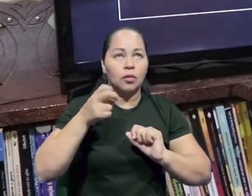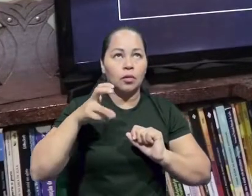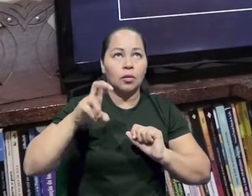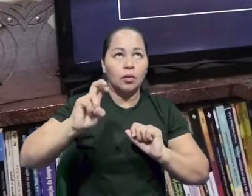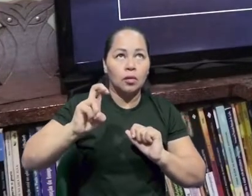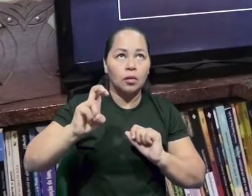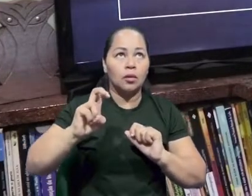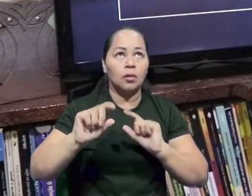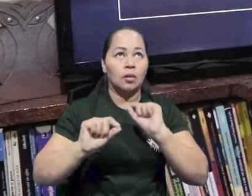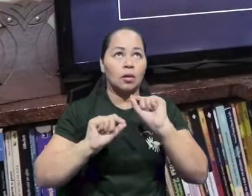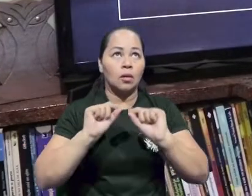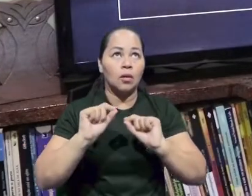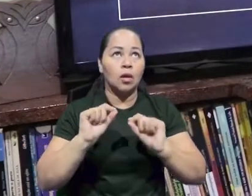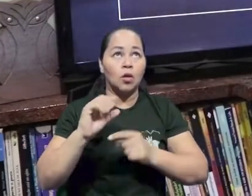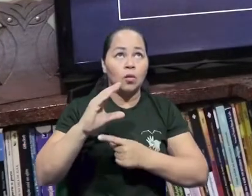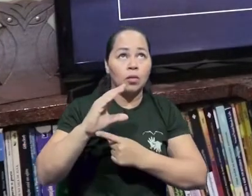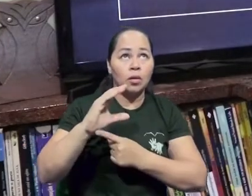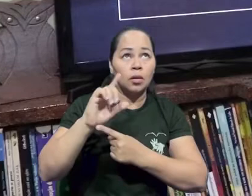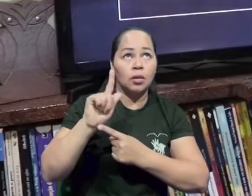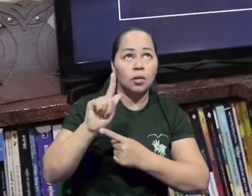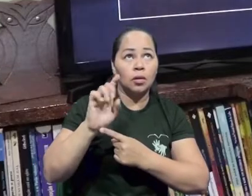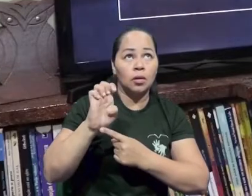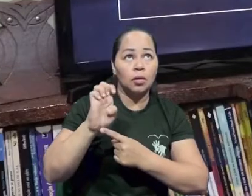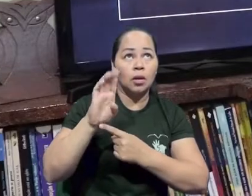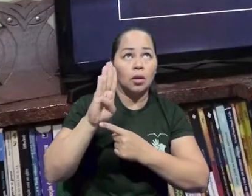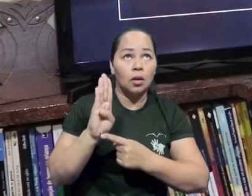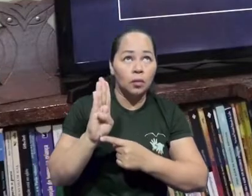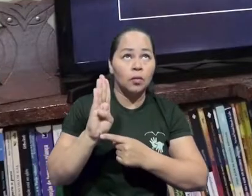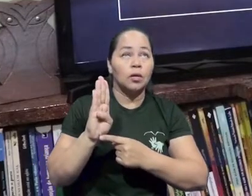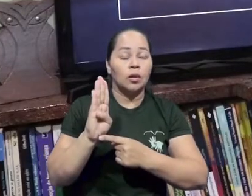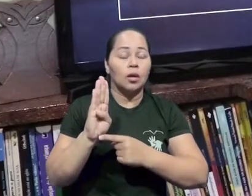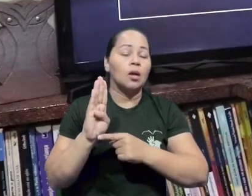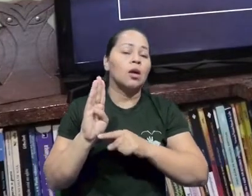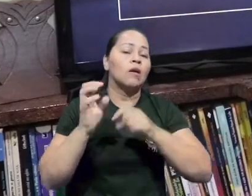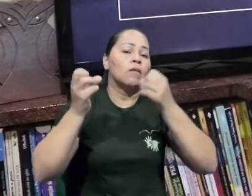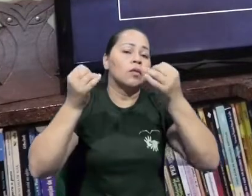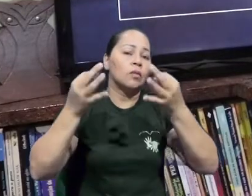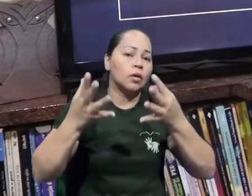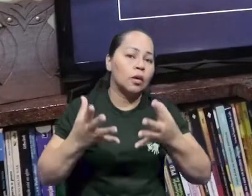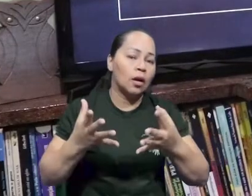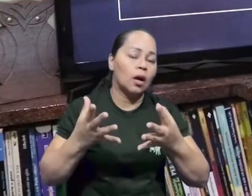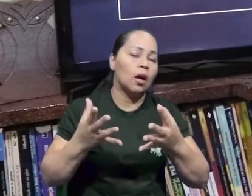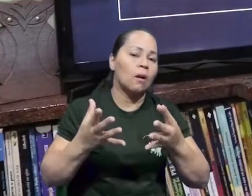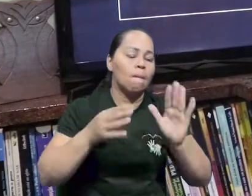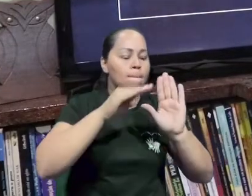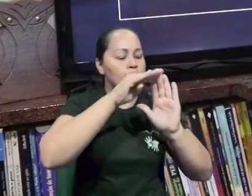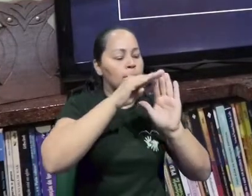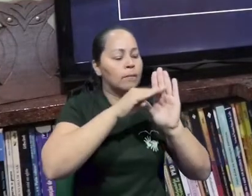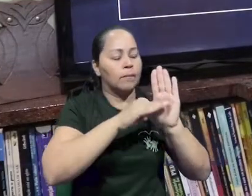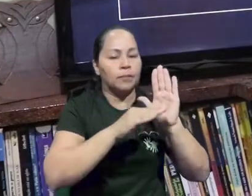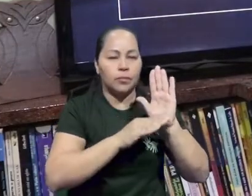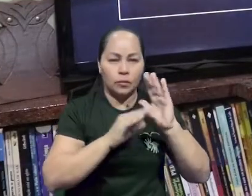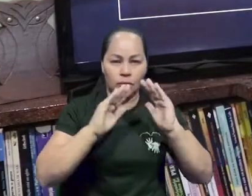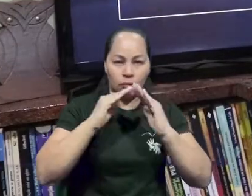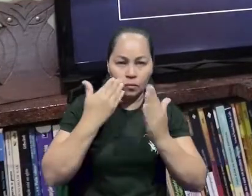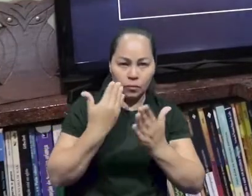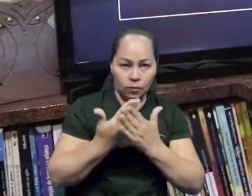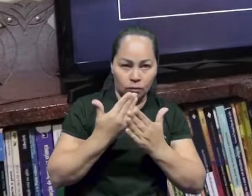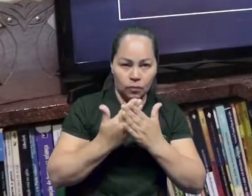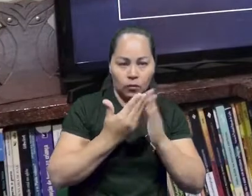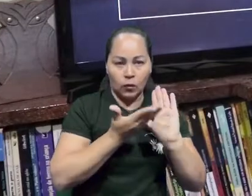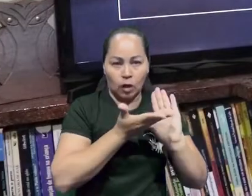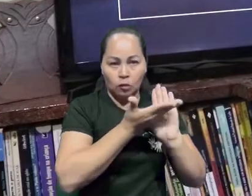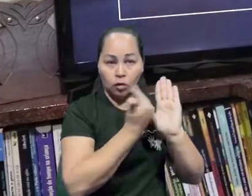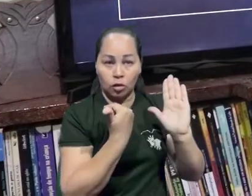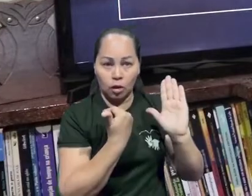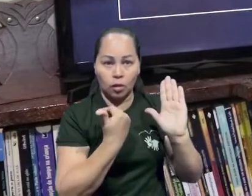as informações pessoais, nome do aluno, endereço, telefone, nome da escola, tá? Para deixar mais objetivo esse vídeo e vamos